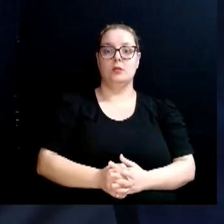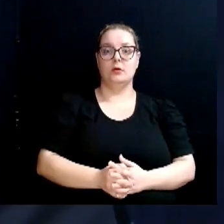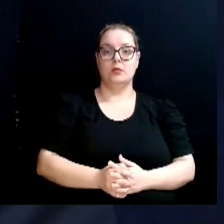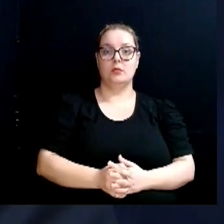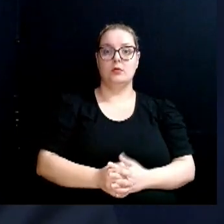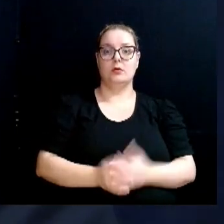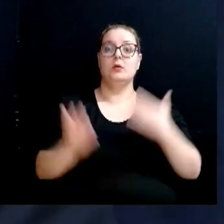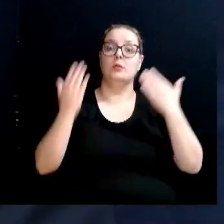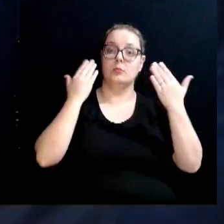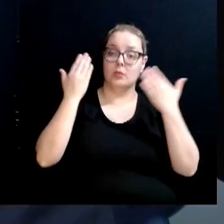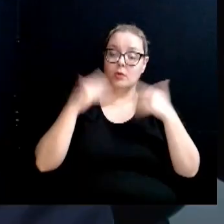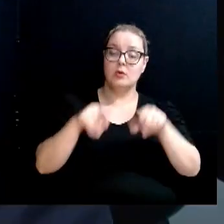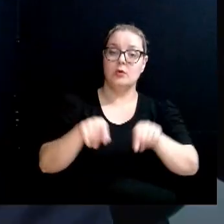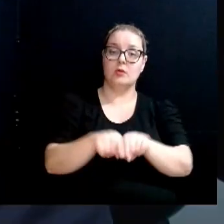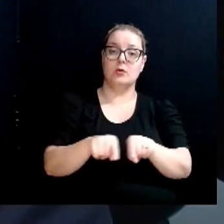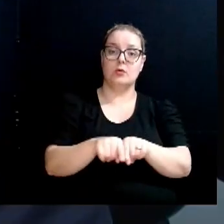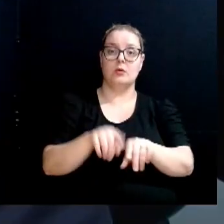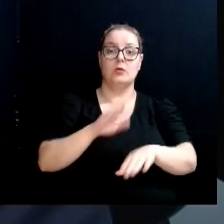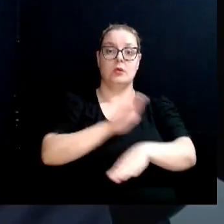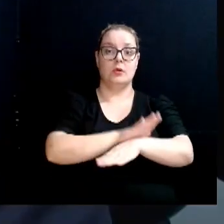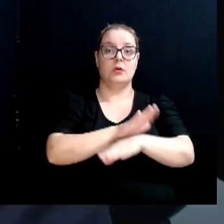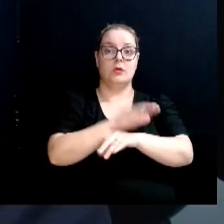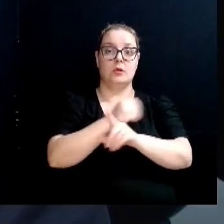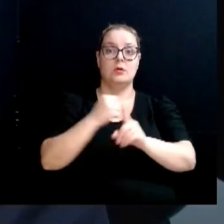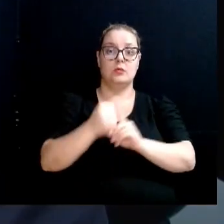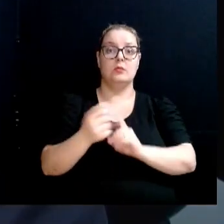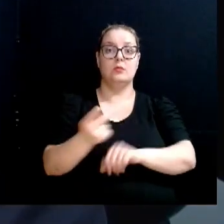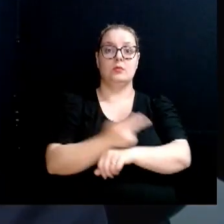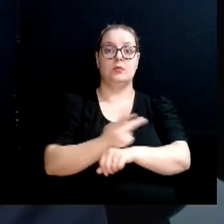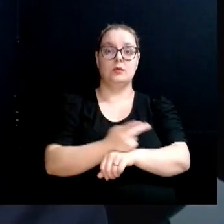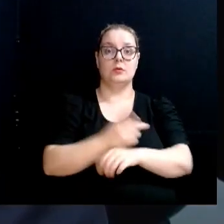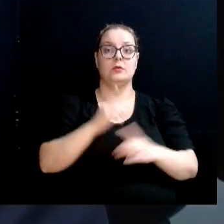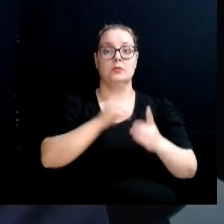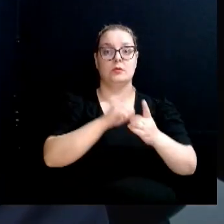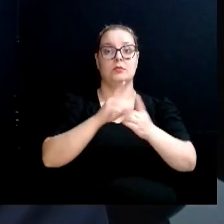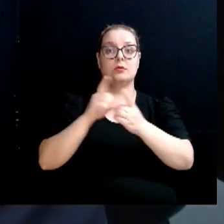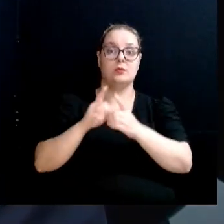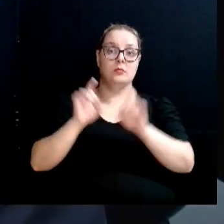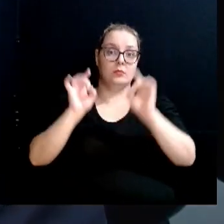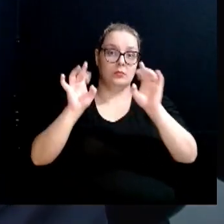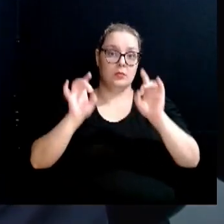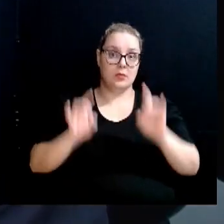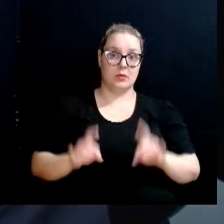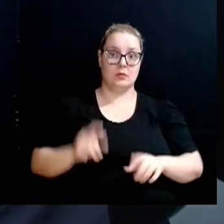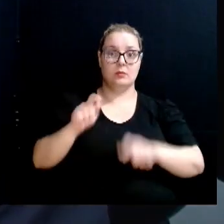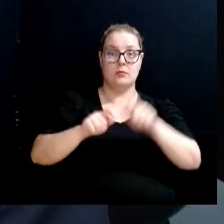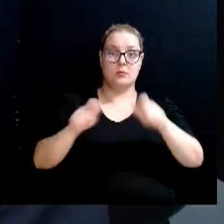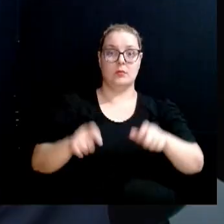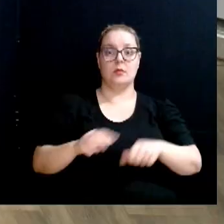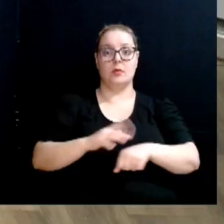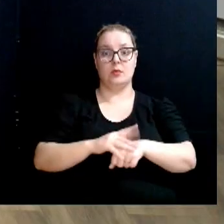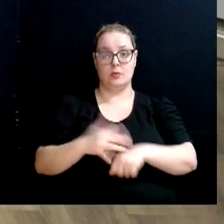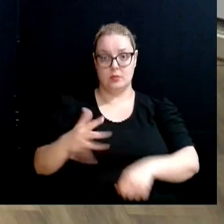psicológica, assistência social, para buscar um atendimento mais específico para as pessoas com doença de Parkinson.